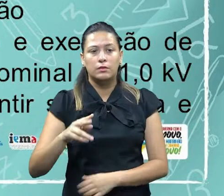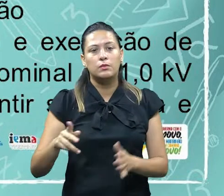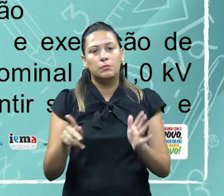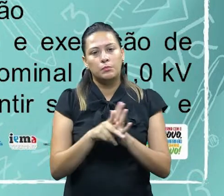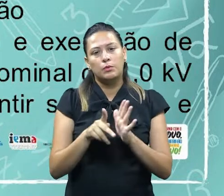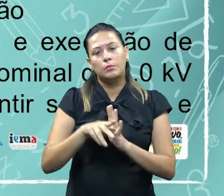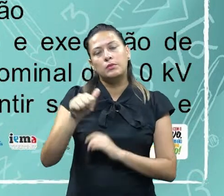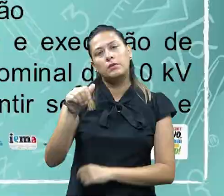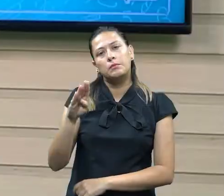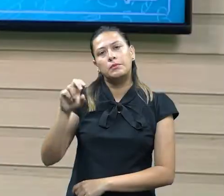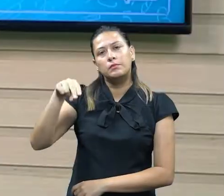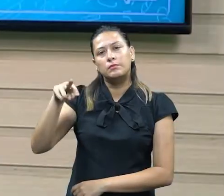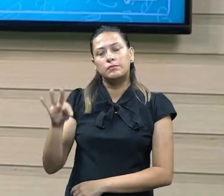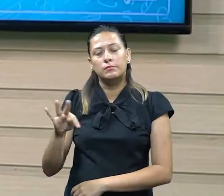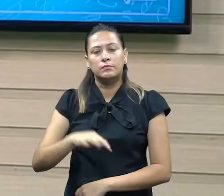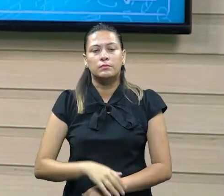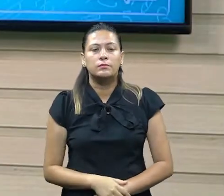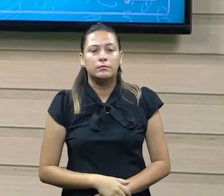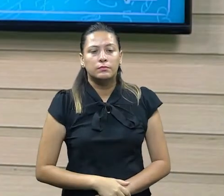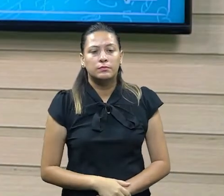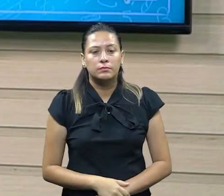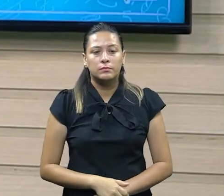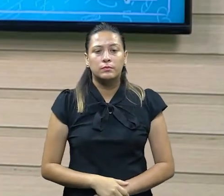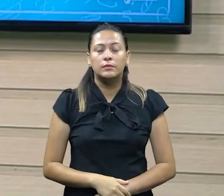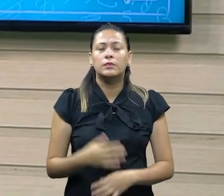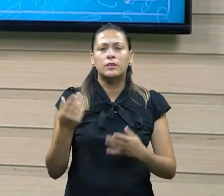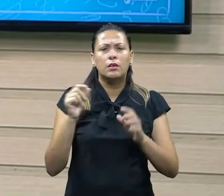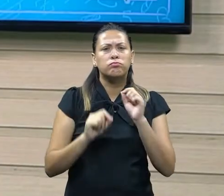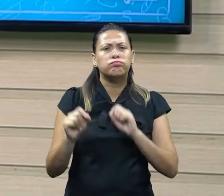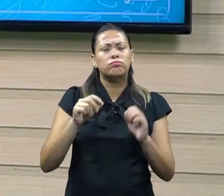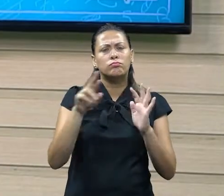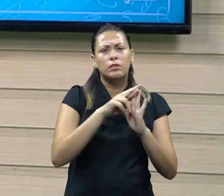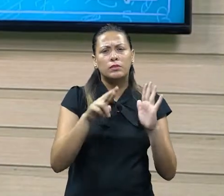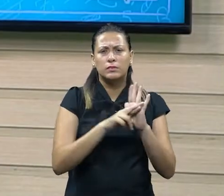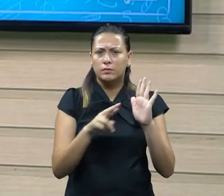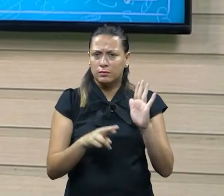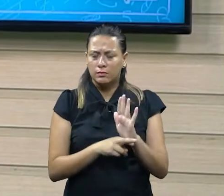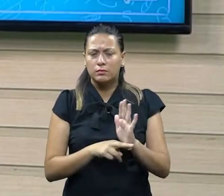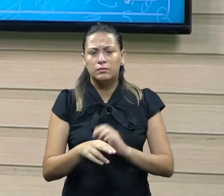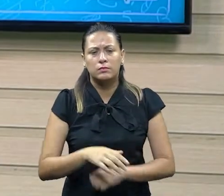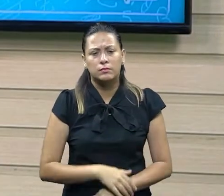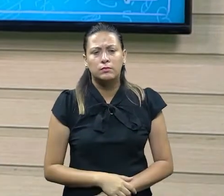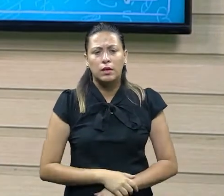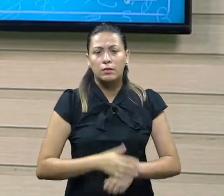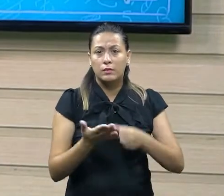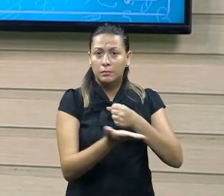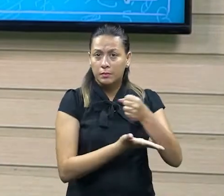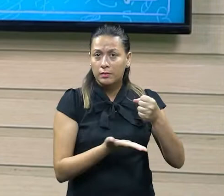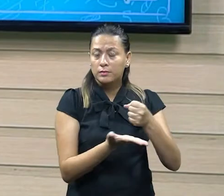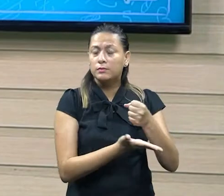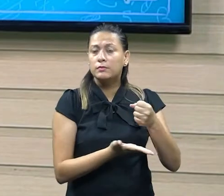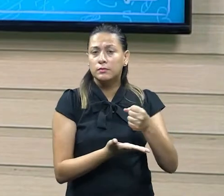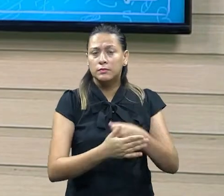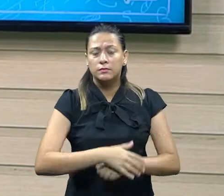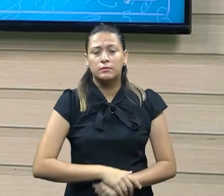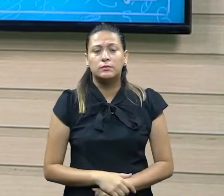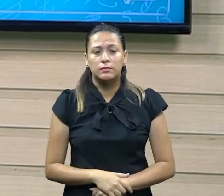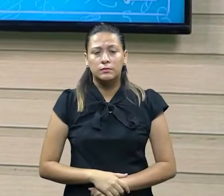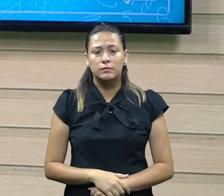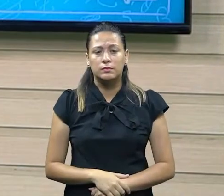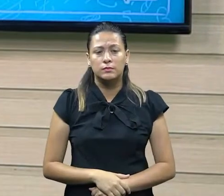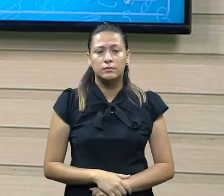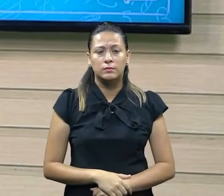São as normas que regulam, que dão um norte, que orientam os nossos